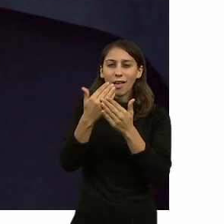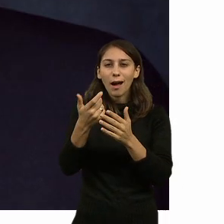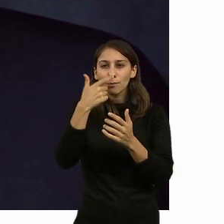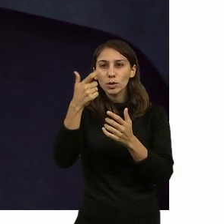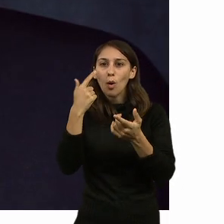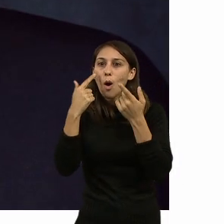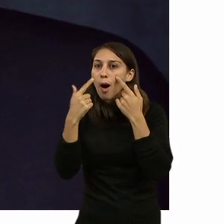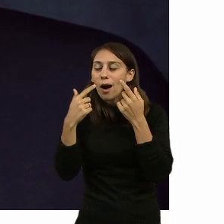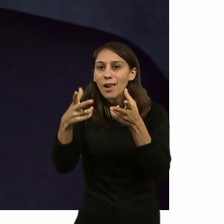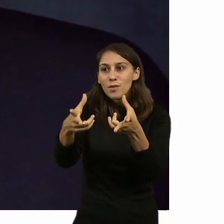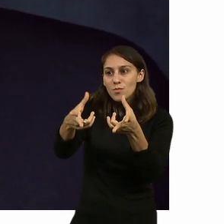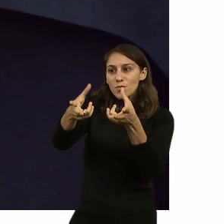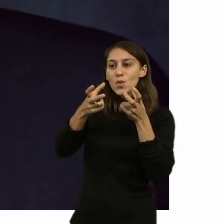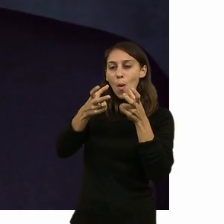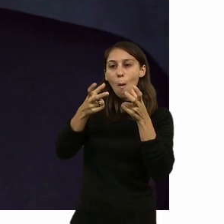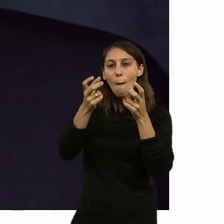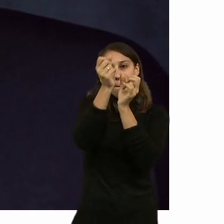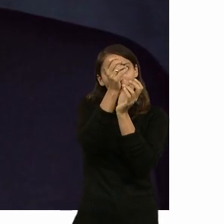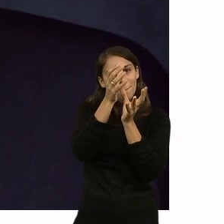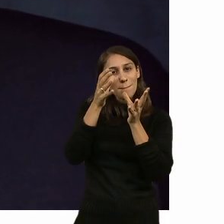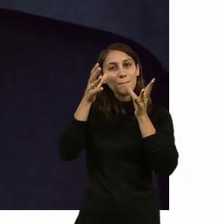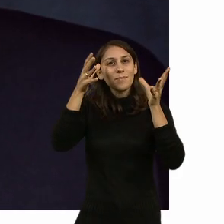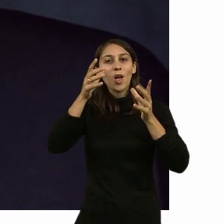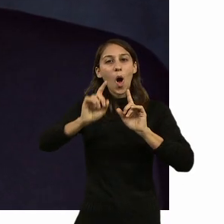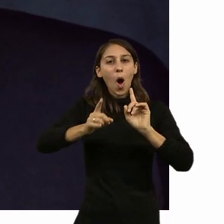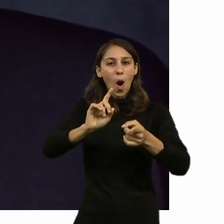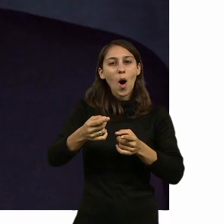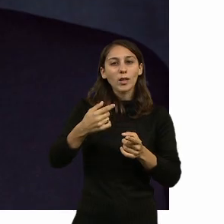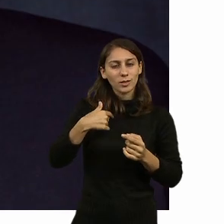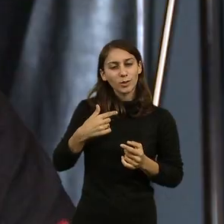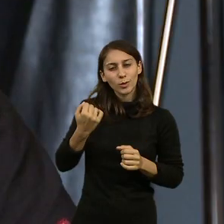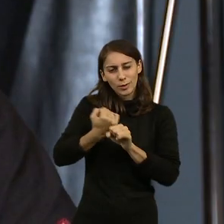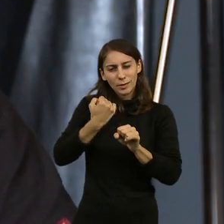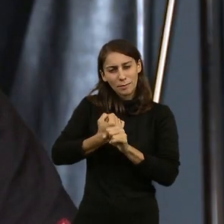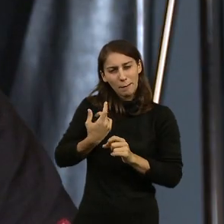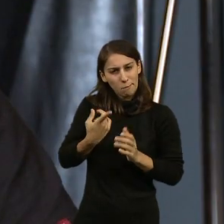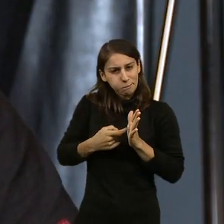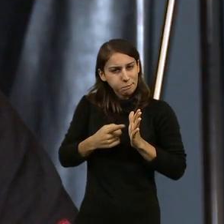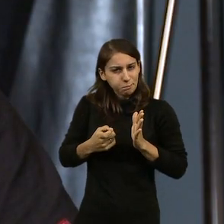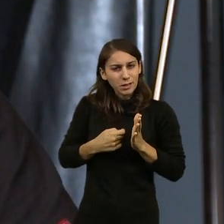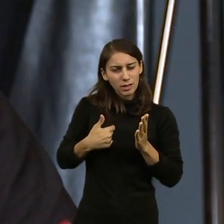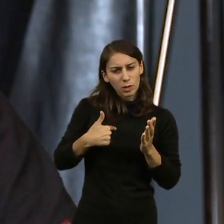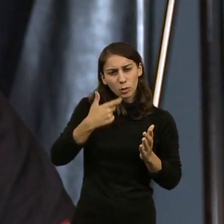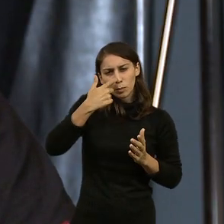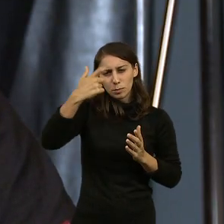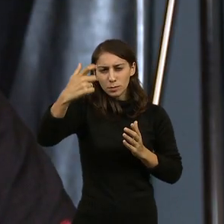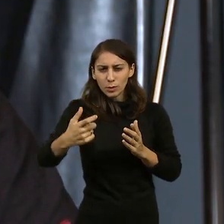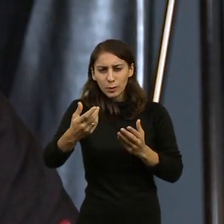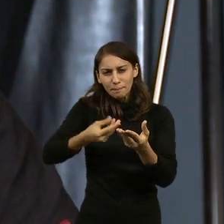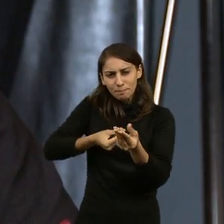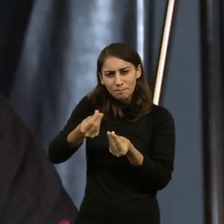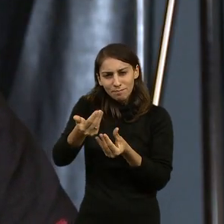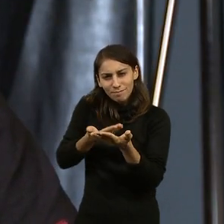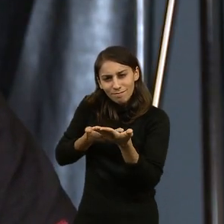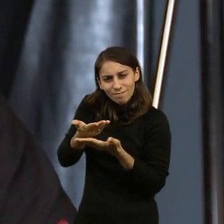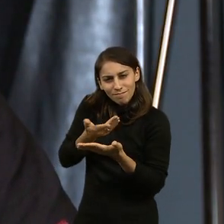os olhares e as poses. Eu tenho que conectar-me com a pessoa, ficarmos no mesmo